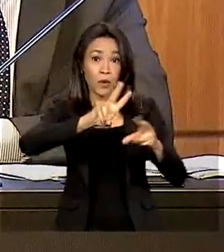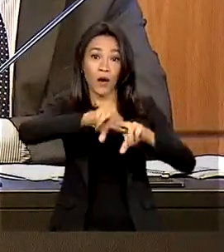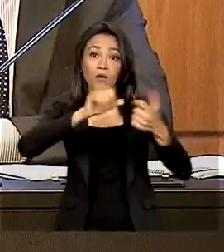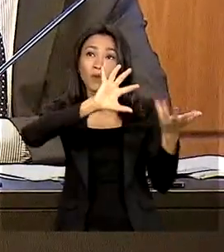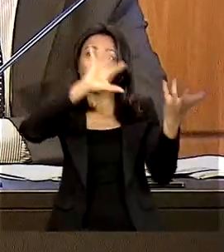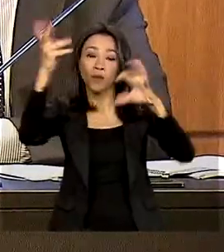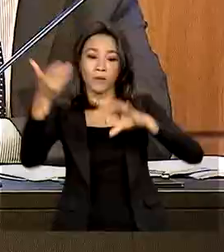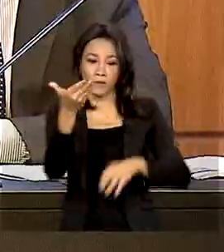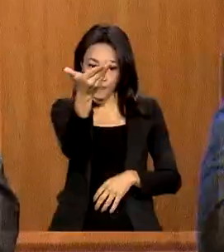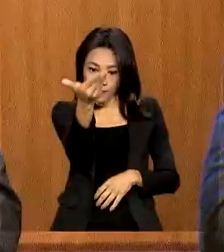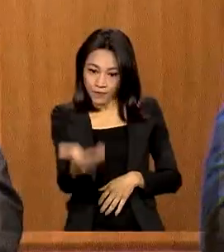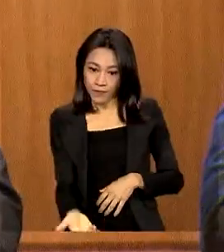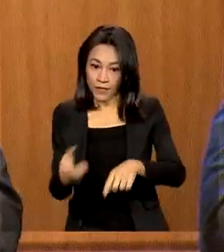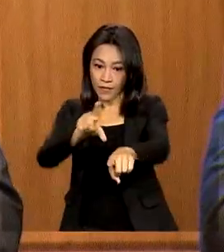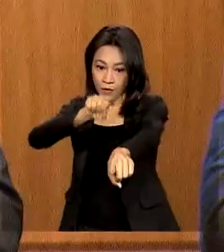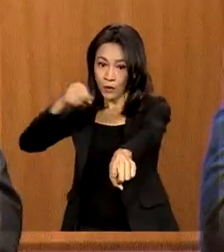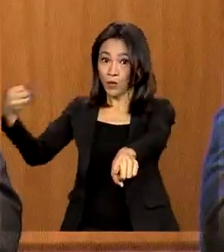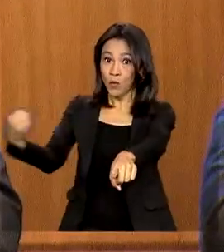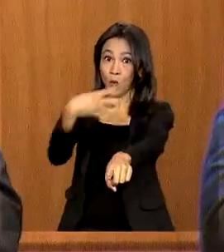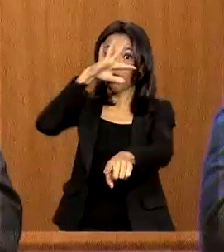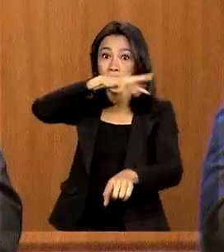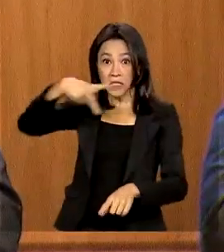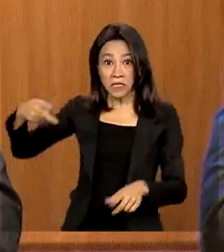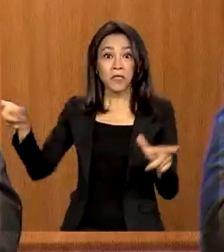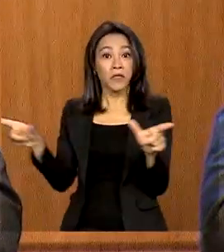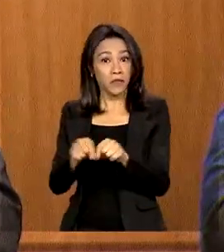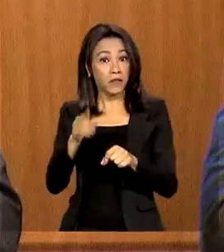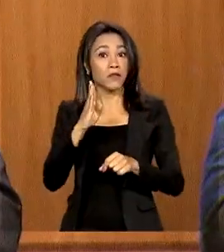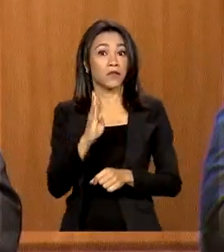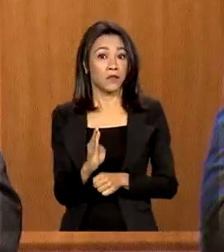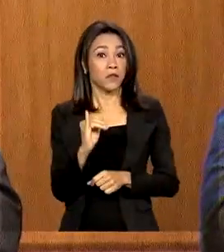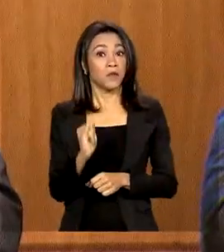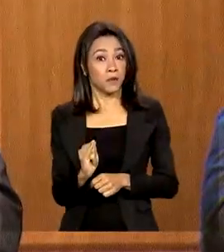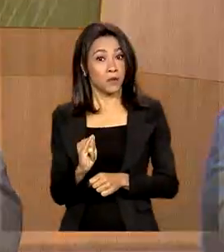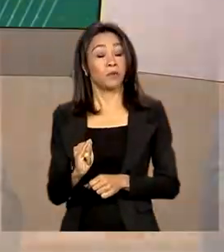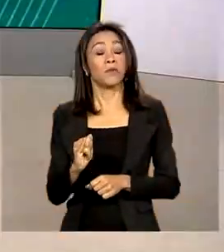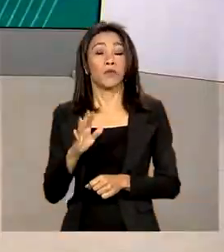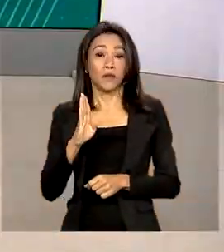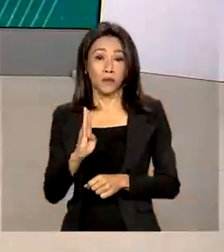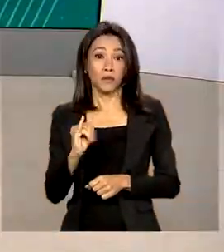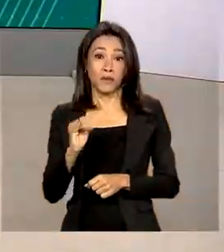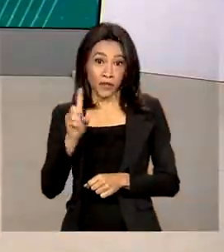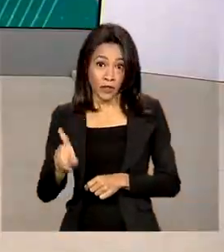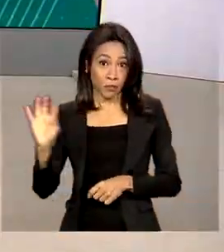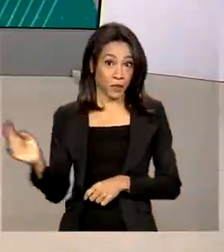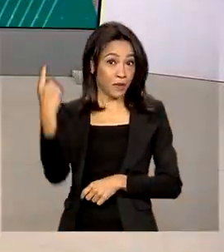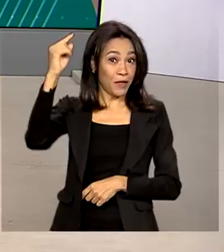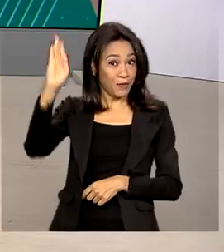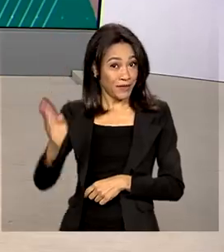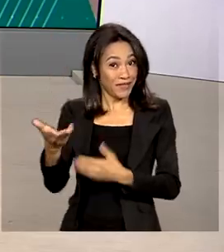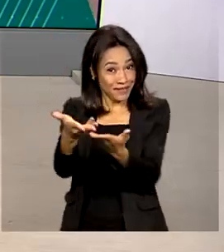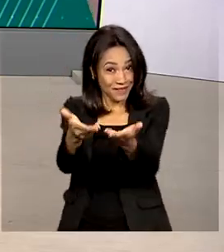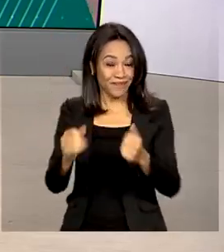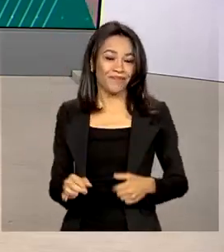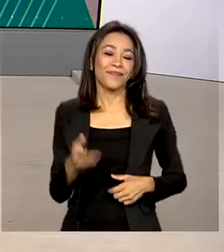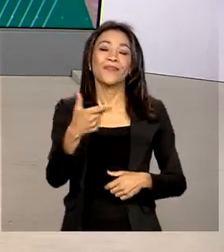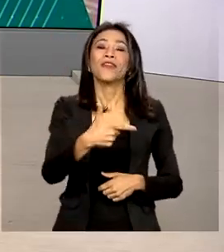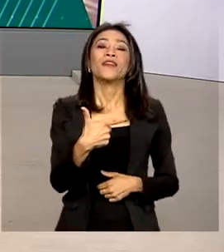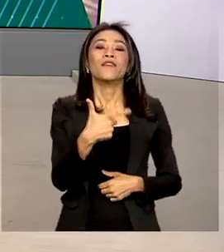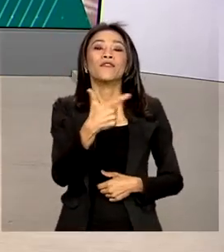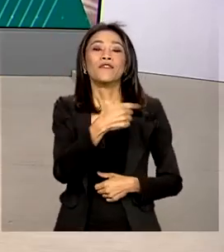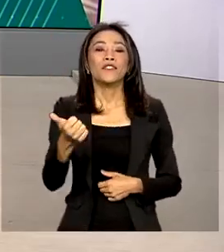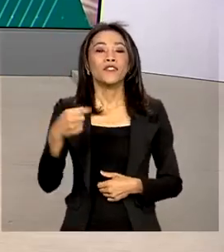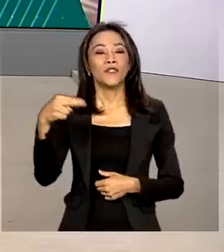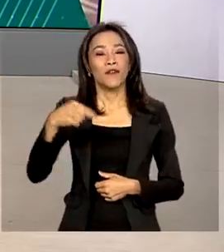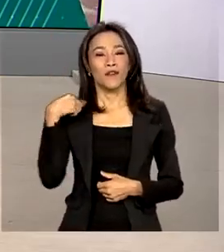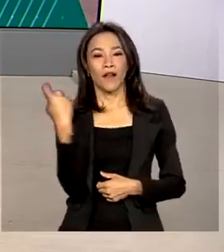novo presidente do BID e vai ser o primeiro brasileiro a comandar o banco. Segunda-feira, 21 de novembro. O